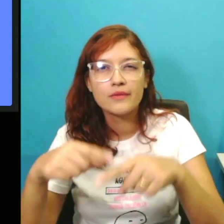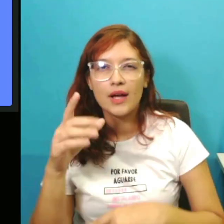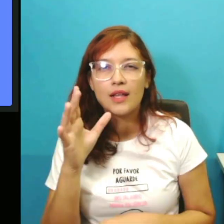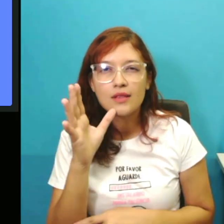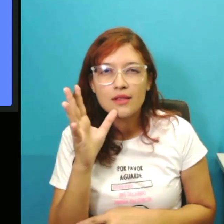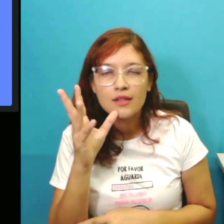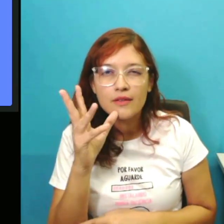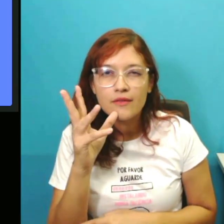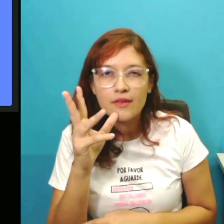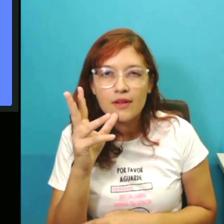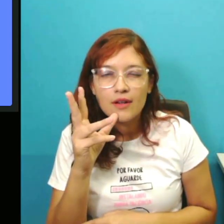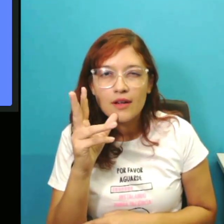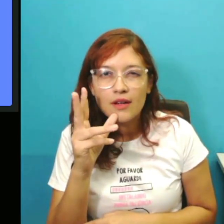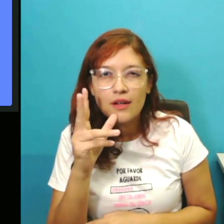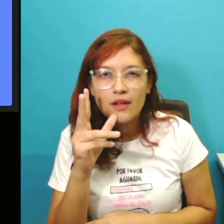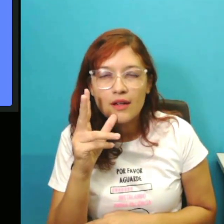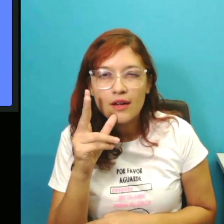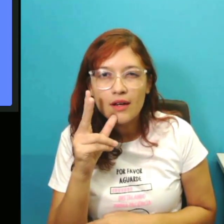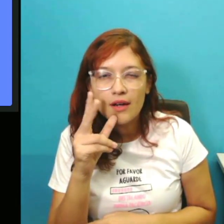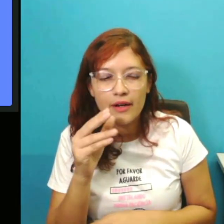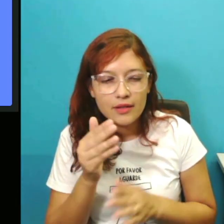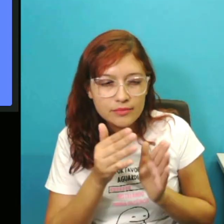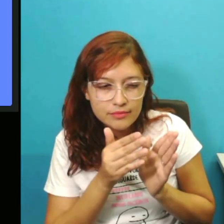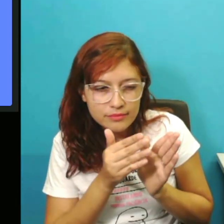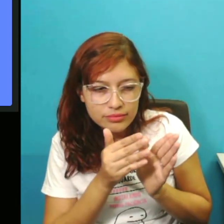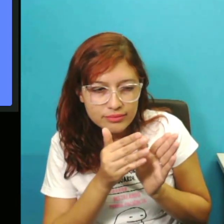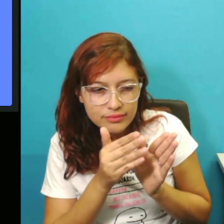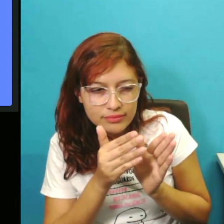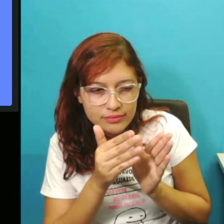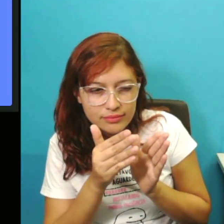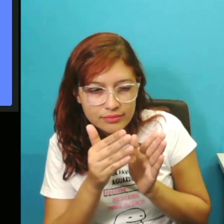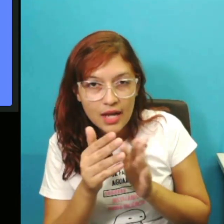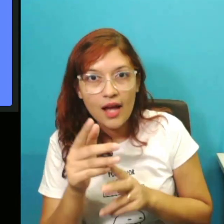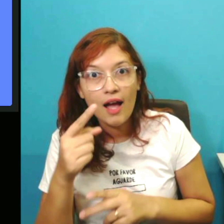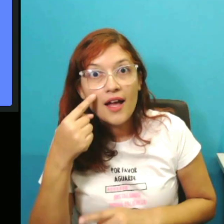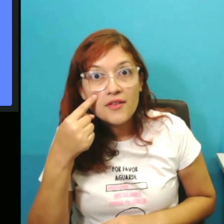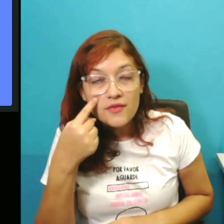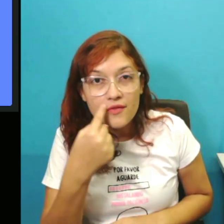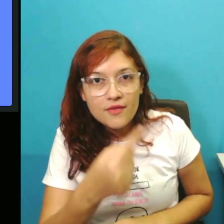todo o experimento, porque depois pode passar em câmera lenta